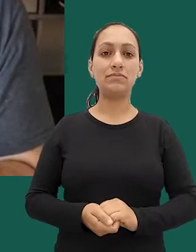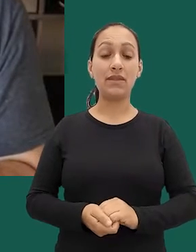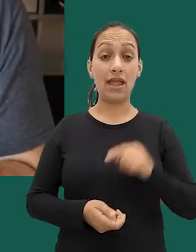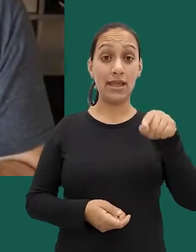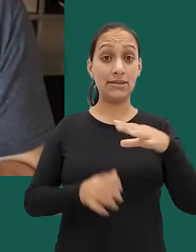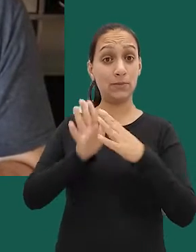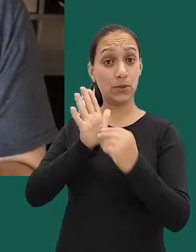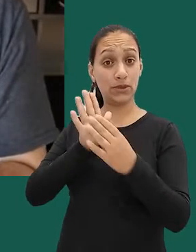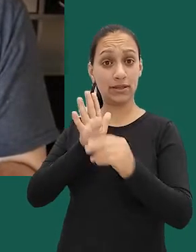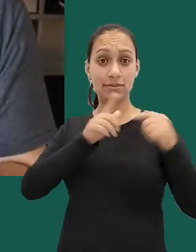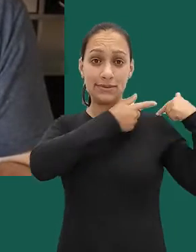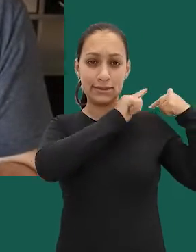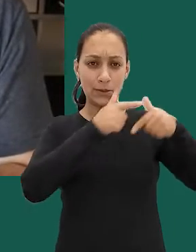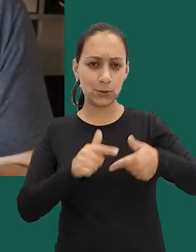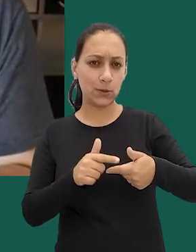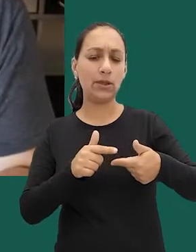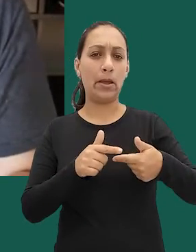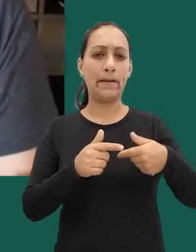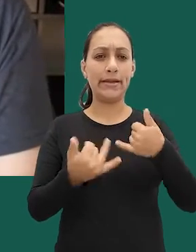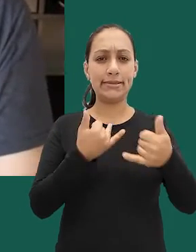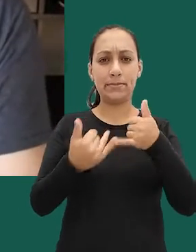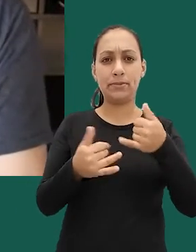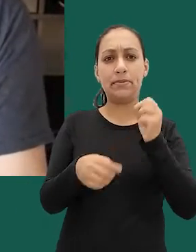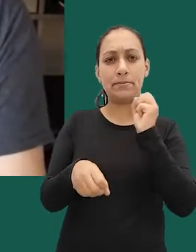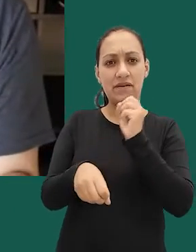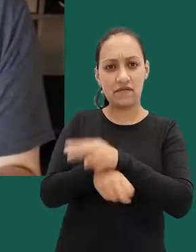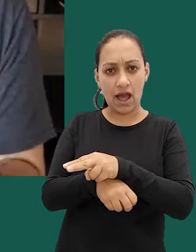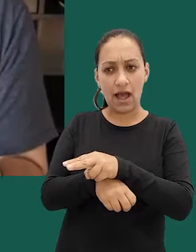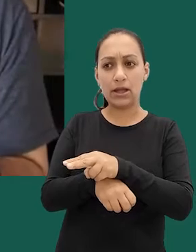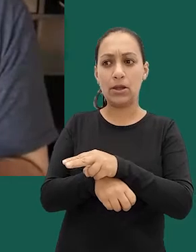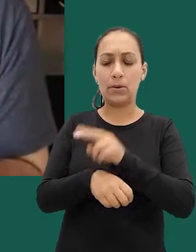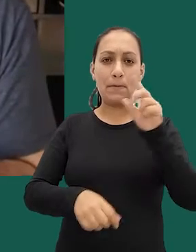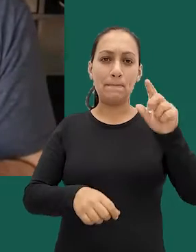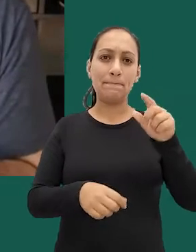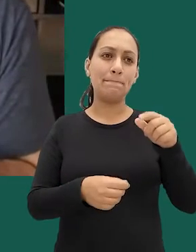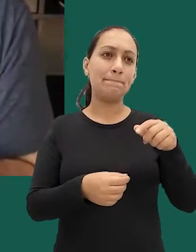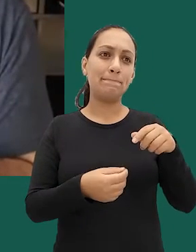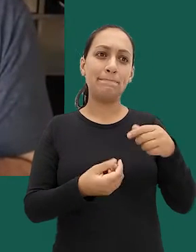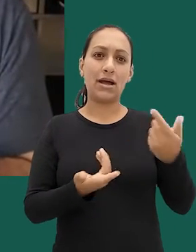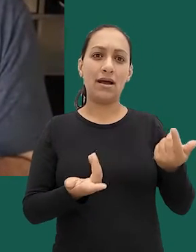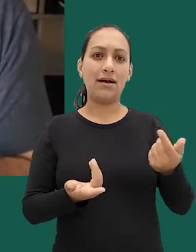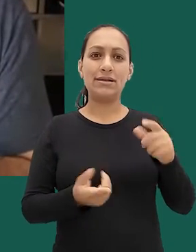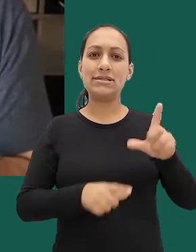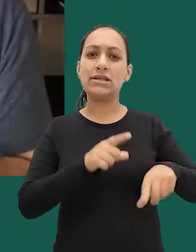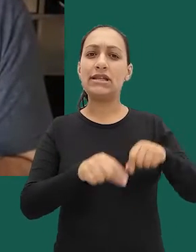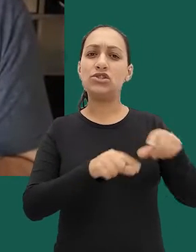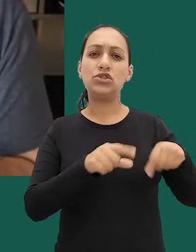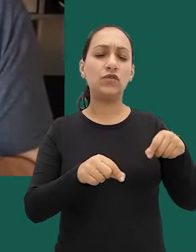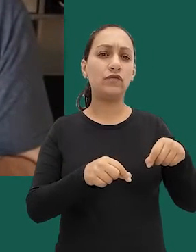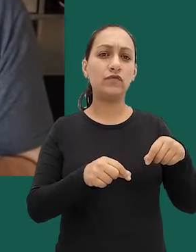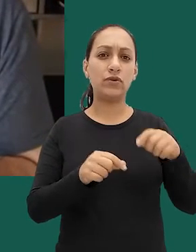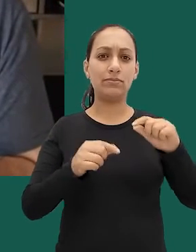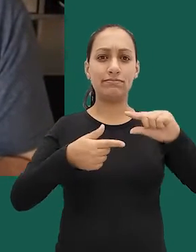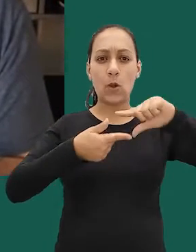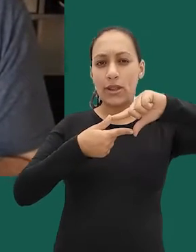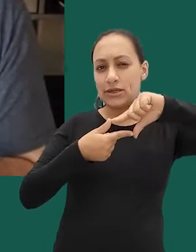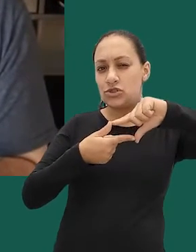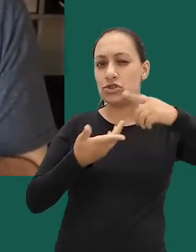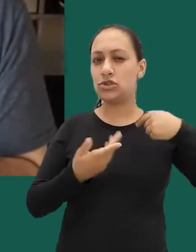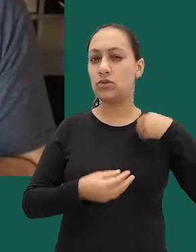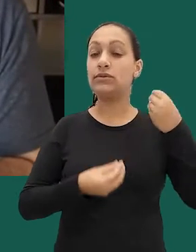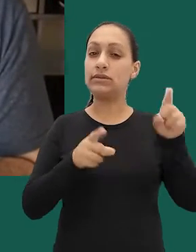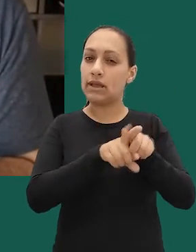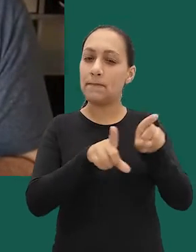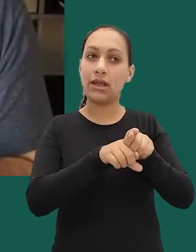modelo mais tradicional e para aplicar para uma vaga e, né, entrar num processo seletivo mais quadradinho, também funciona? Tu